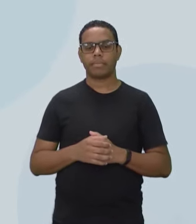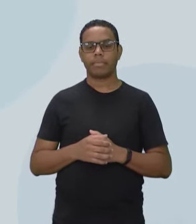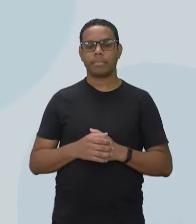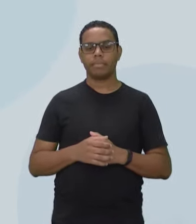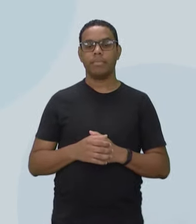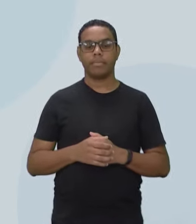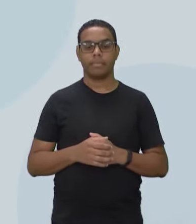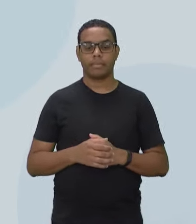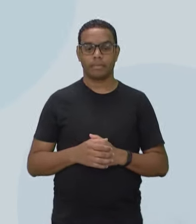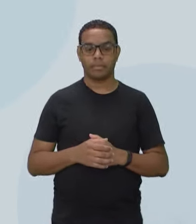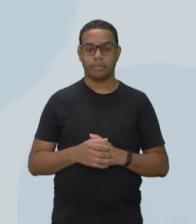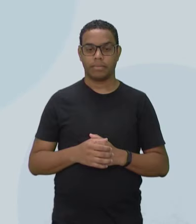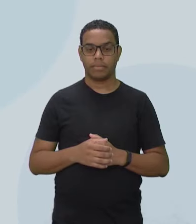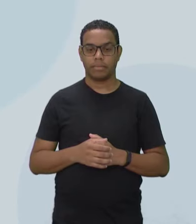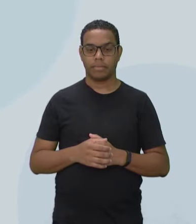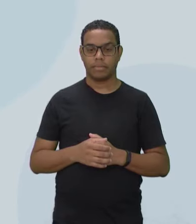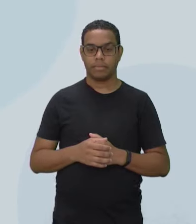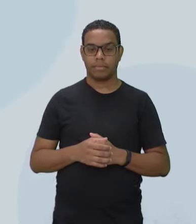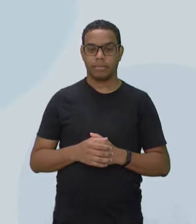porém,